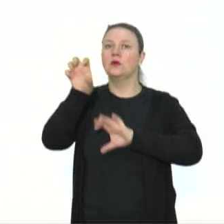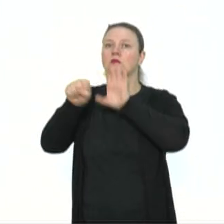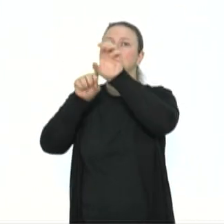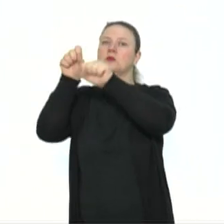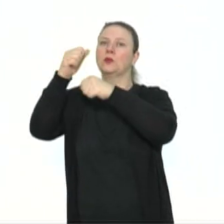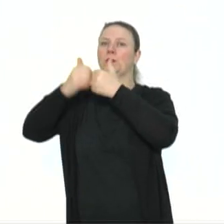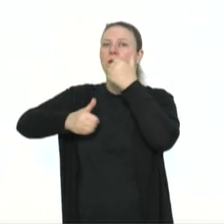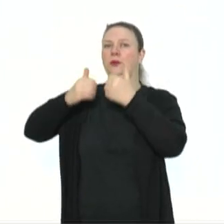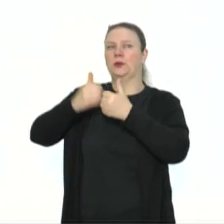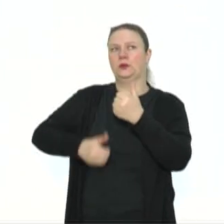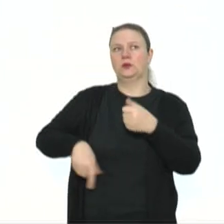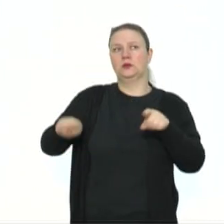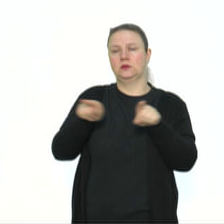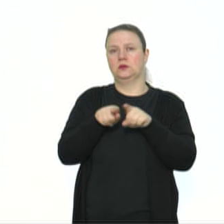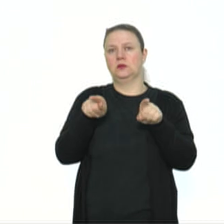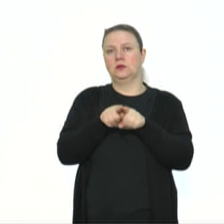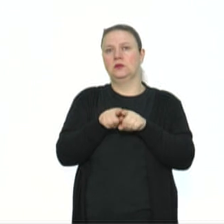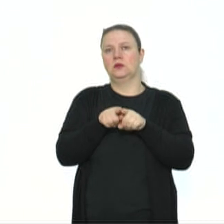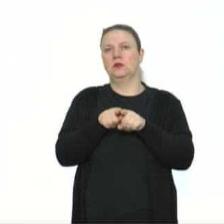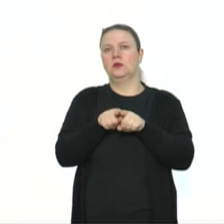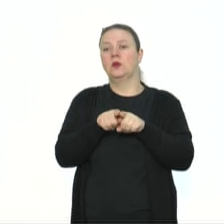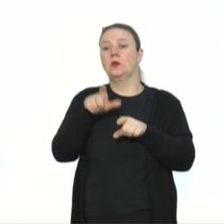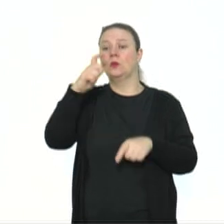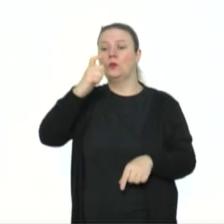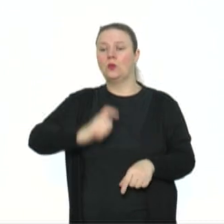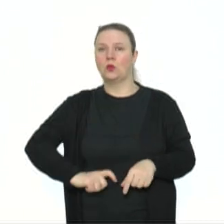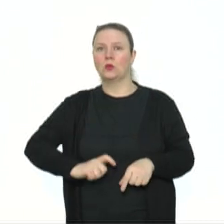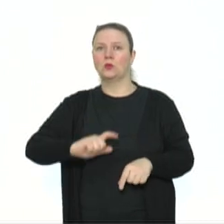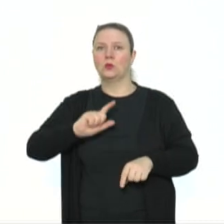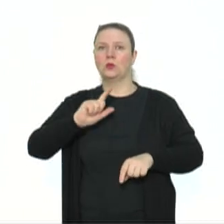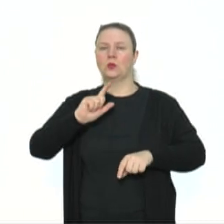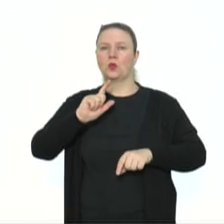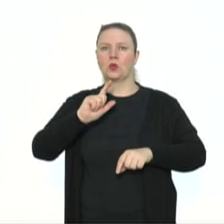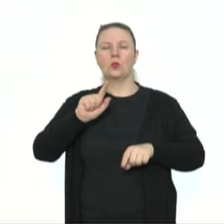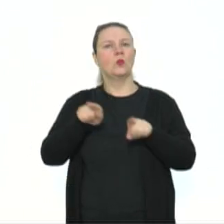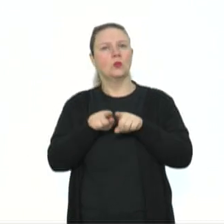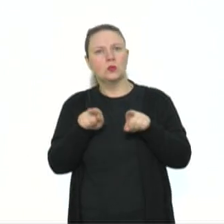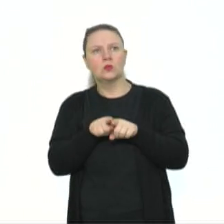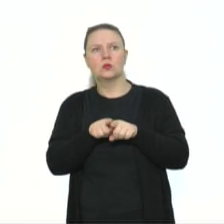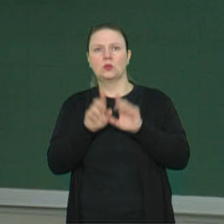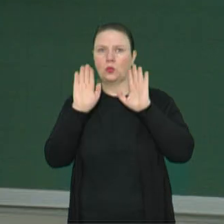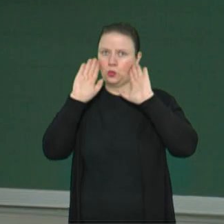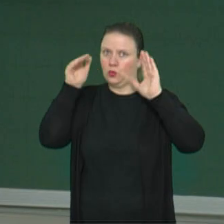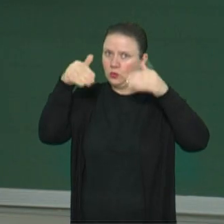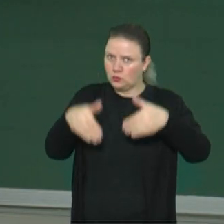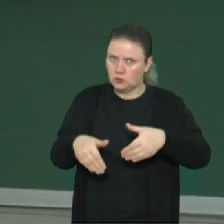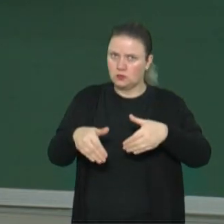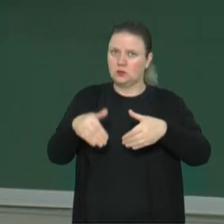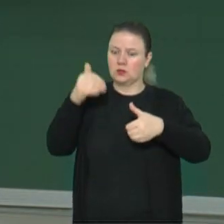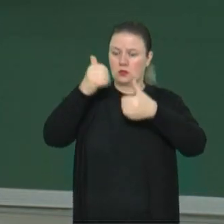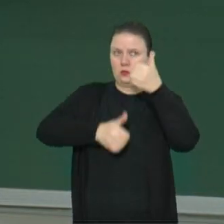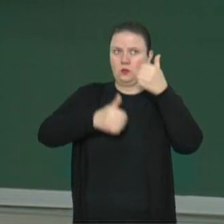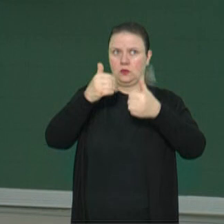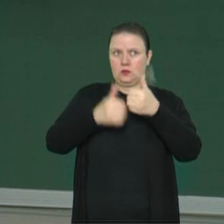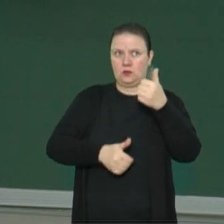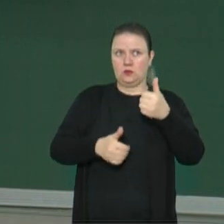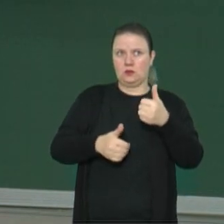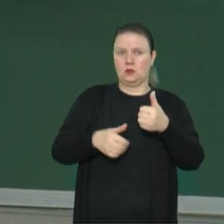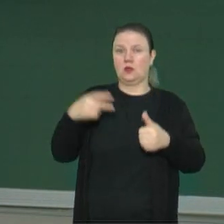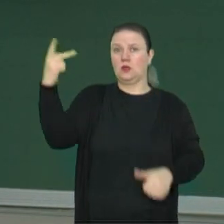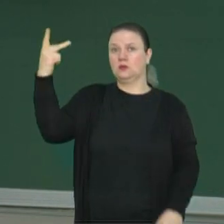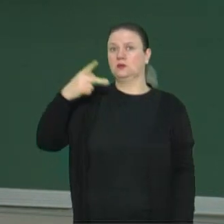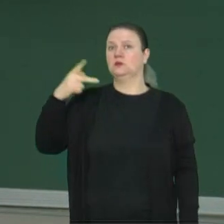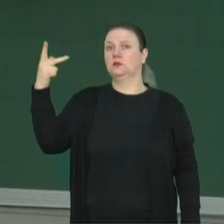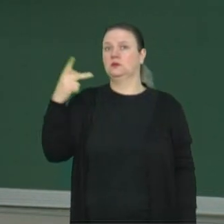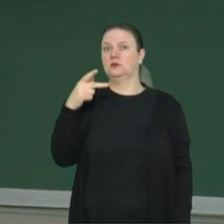Federação Internacional de Montanhistas e Escaladores. Mas a parte diz respeito à parte esportiva está retratada